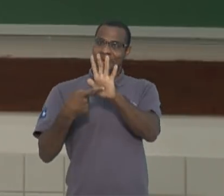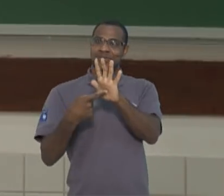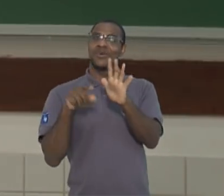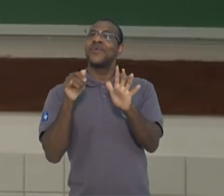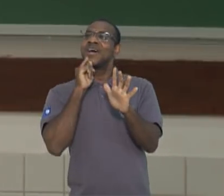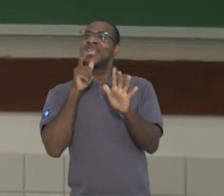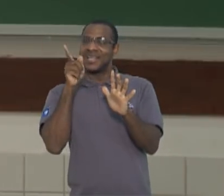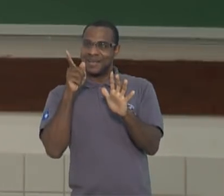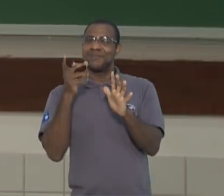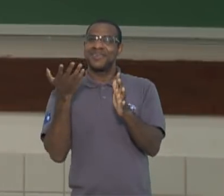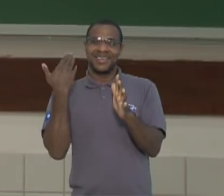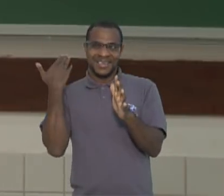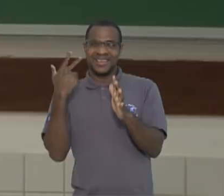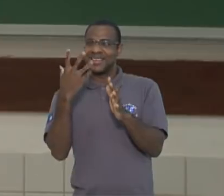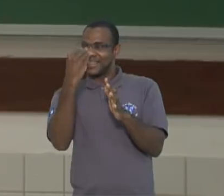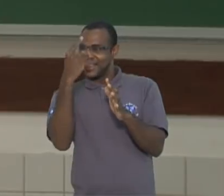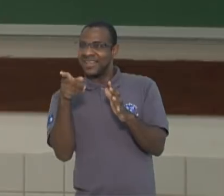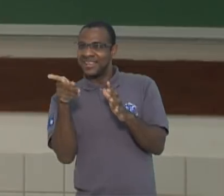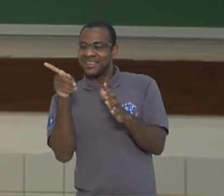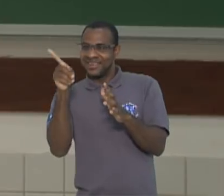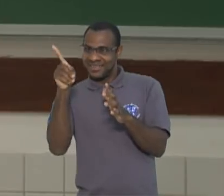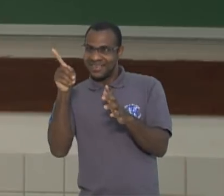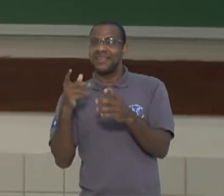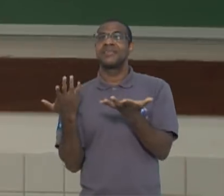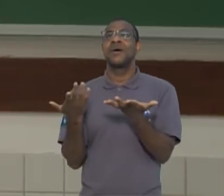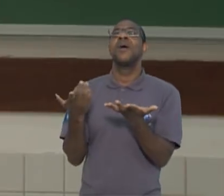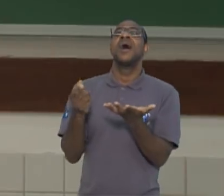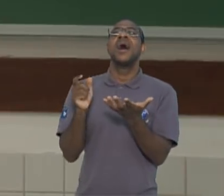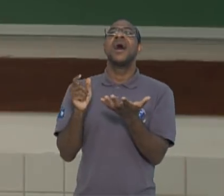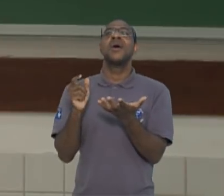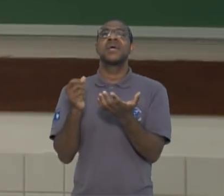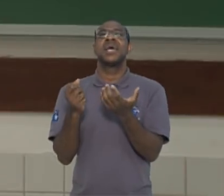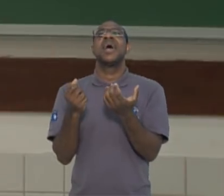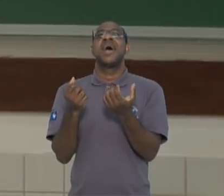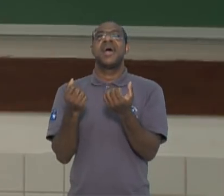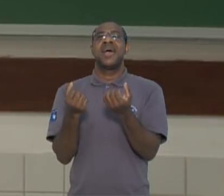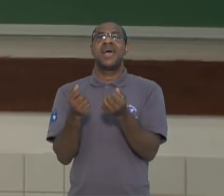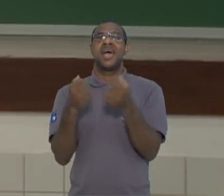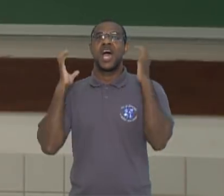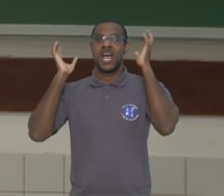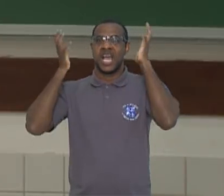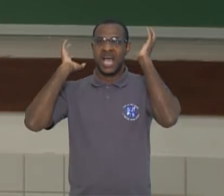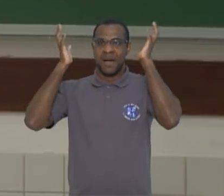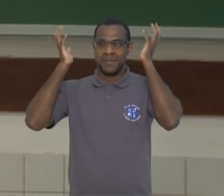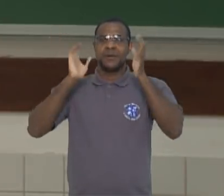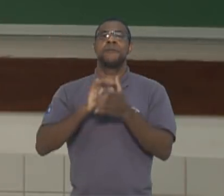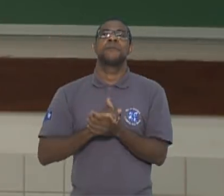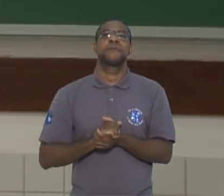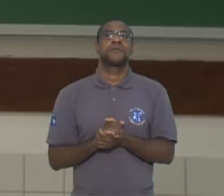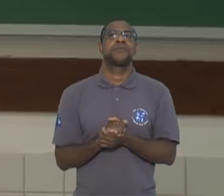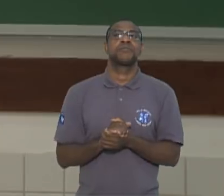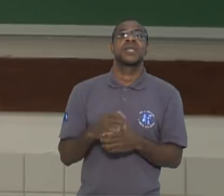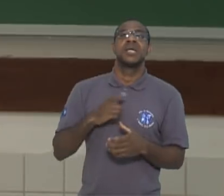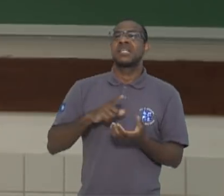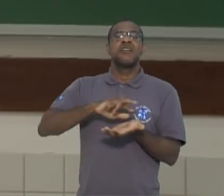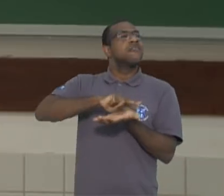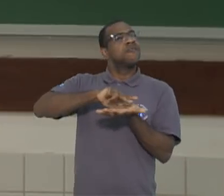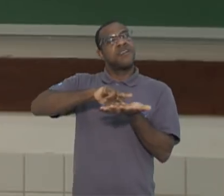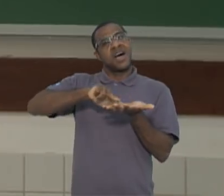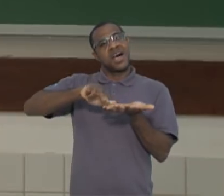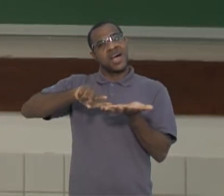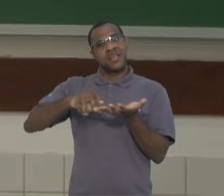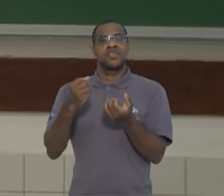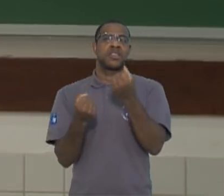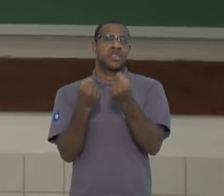caminhãozinho, né, mas tem artistas que viajam de avião, né, de navio, enfim, são várias possibilidades para se apresentar